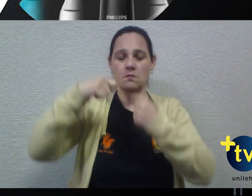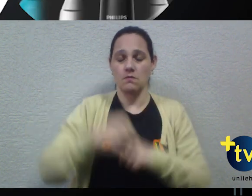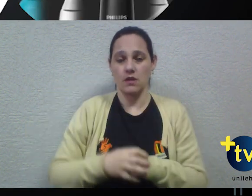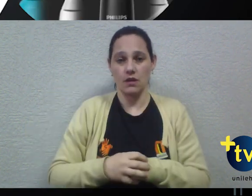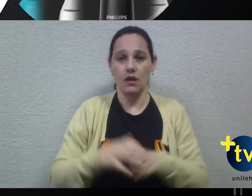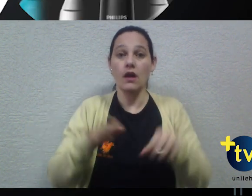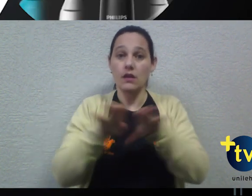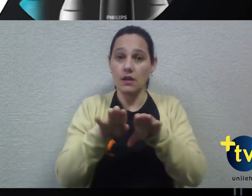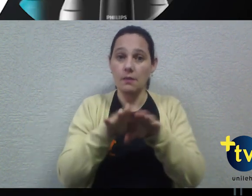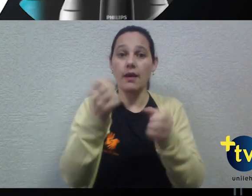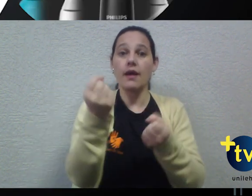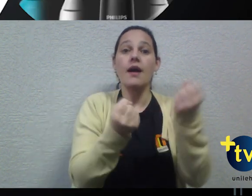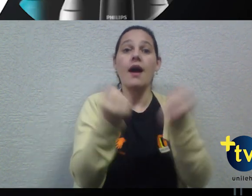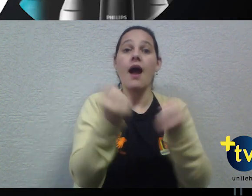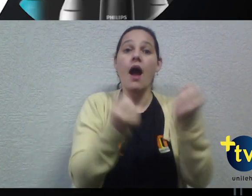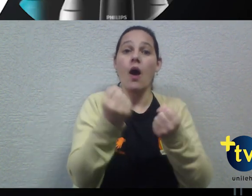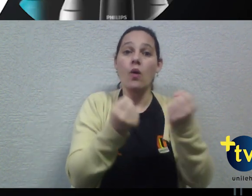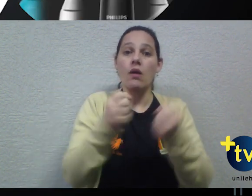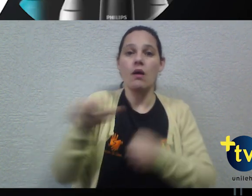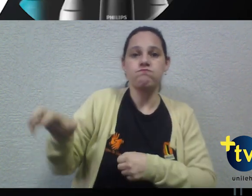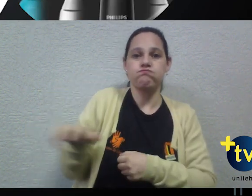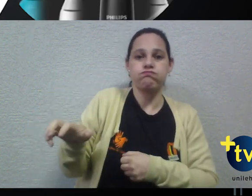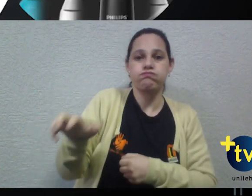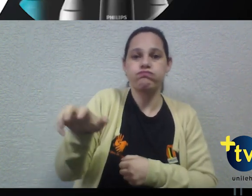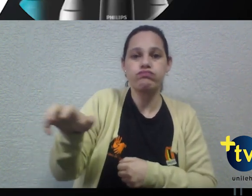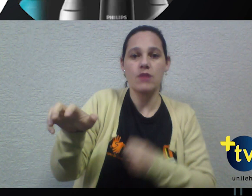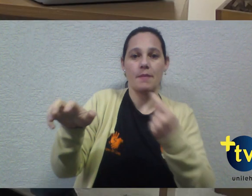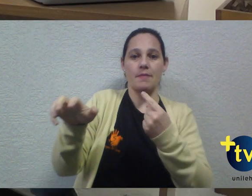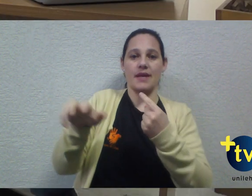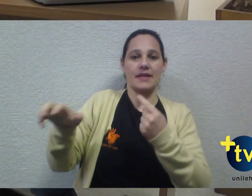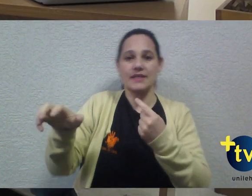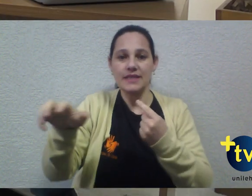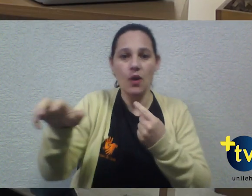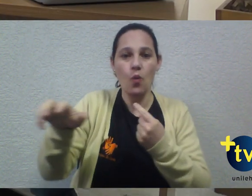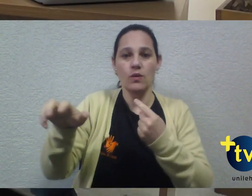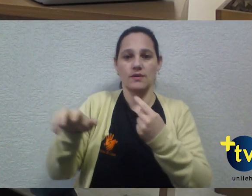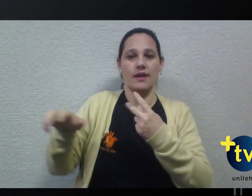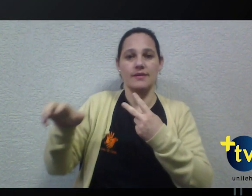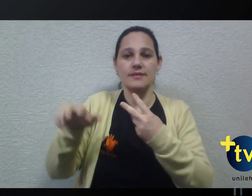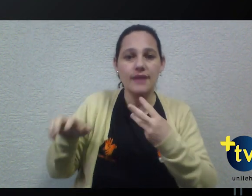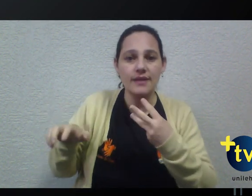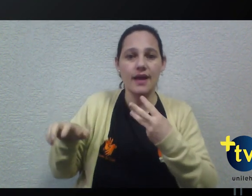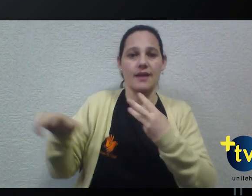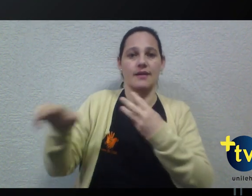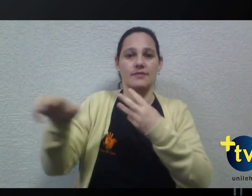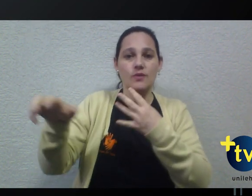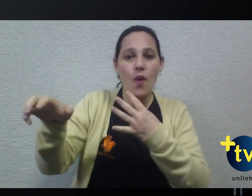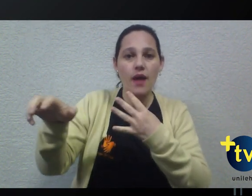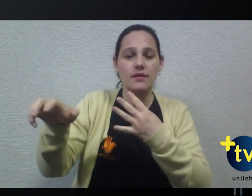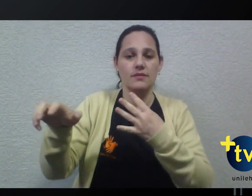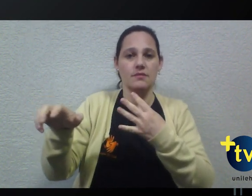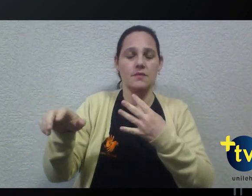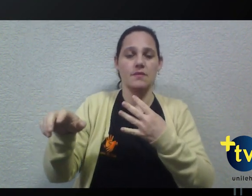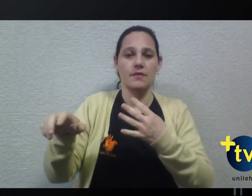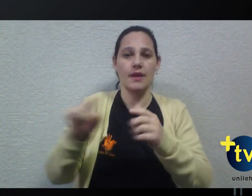os câmbios manuais, que você precisava saber a determinada marcha para você poder direcionar o